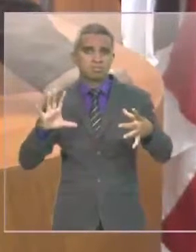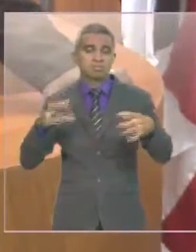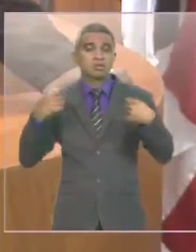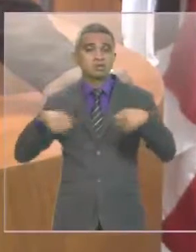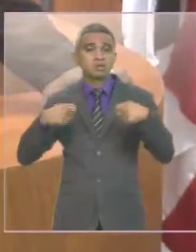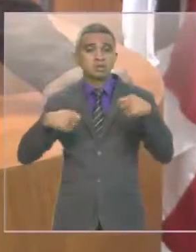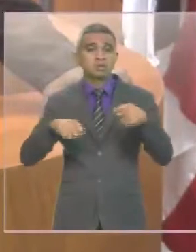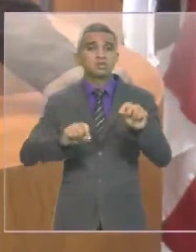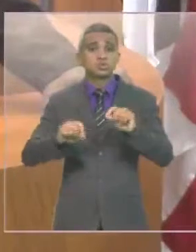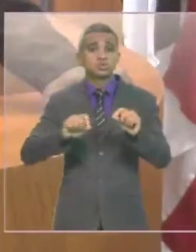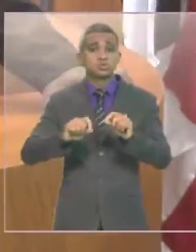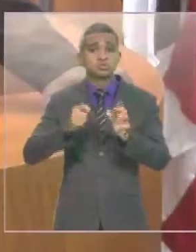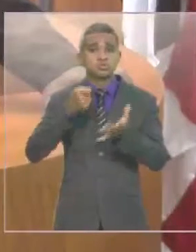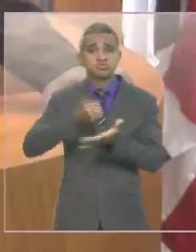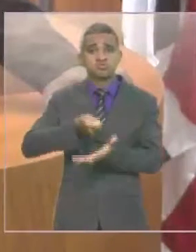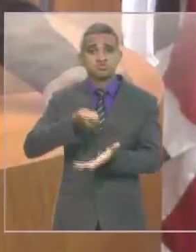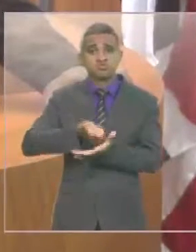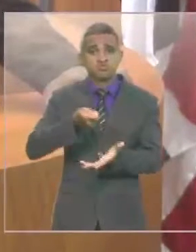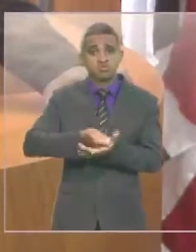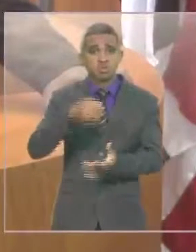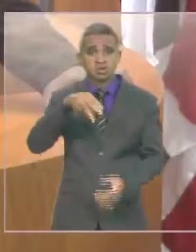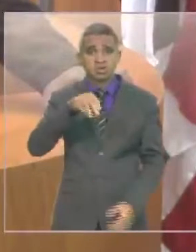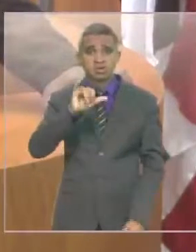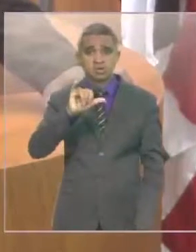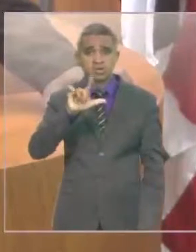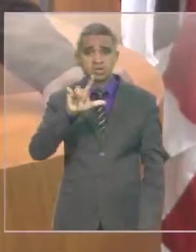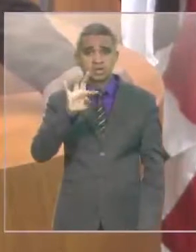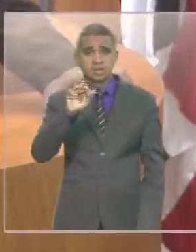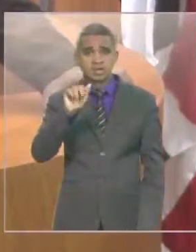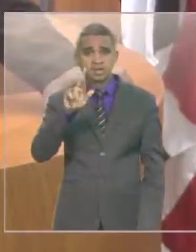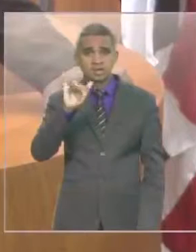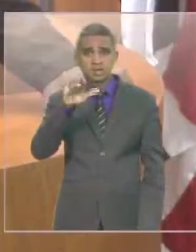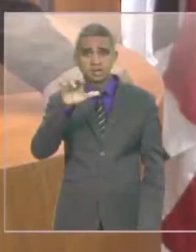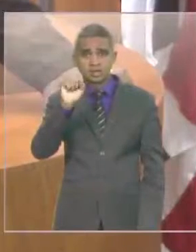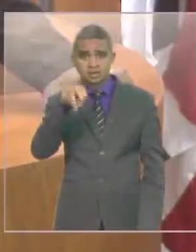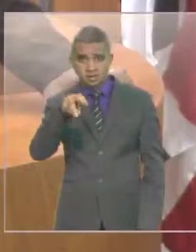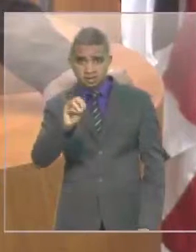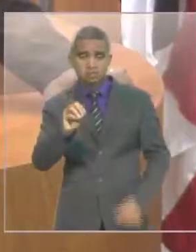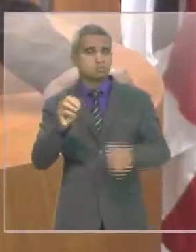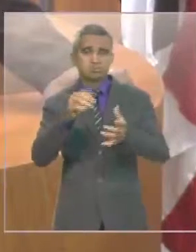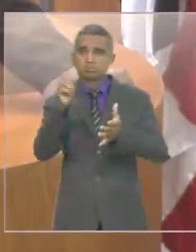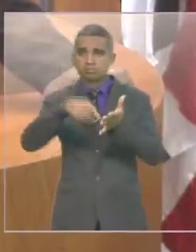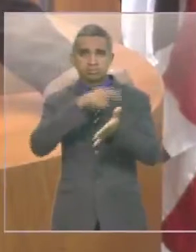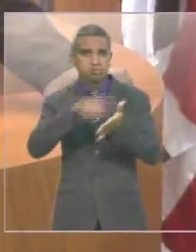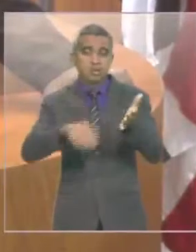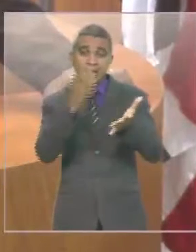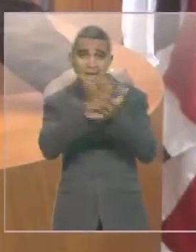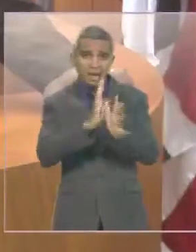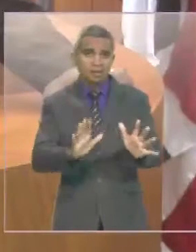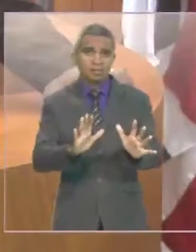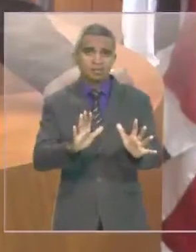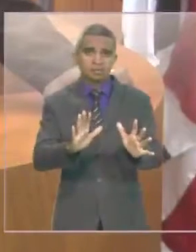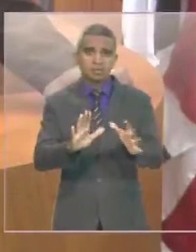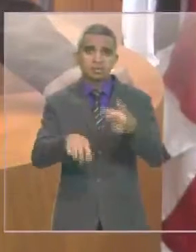o militarismo de dentro da corporação 25 completo que